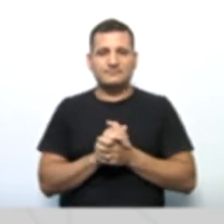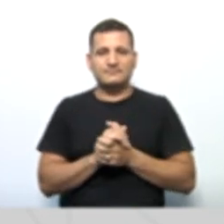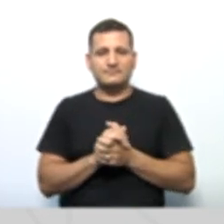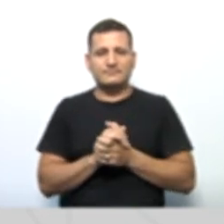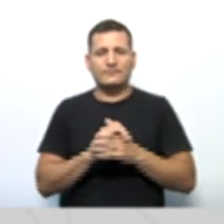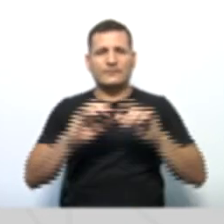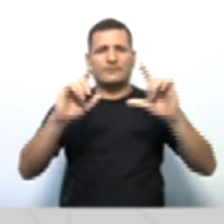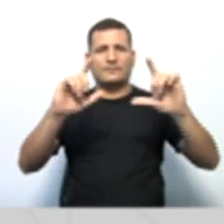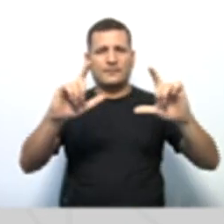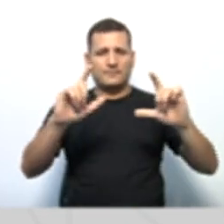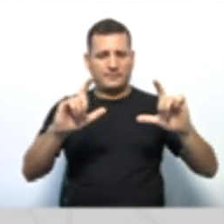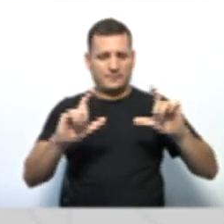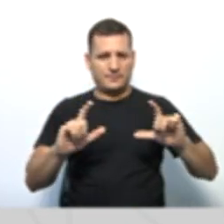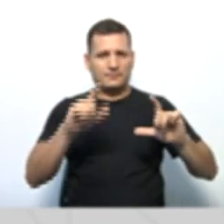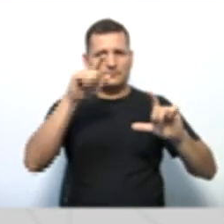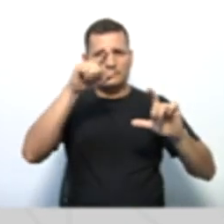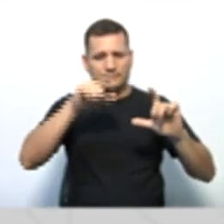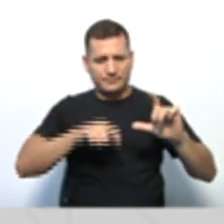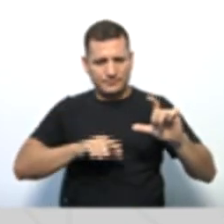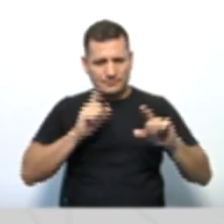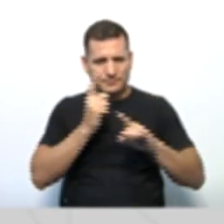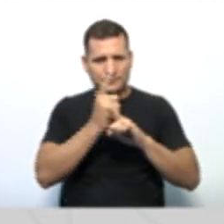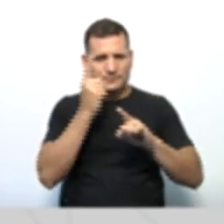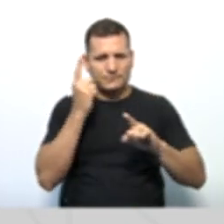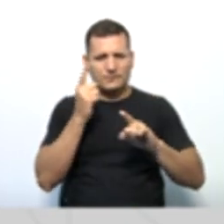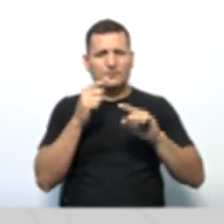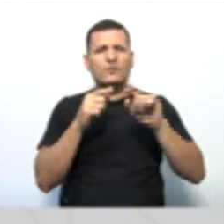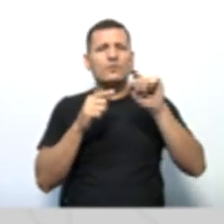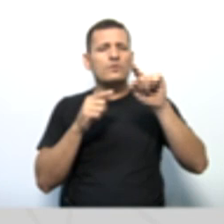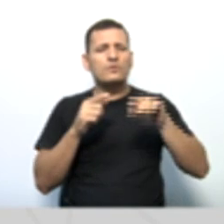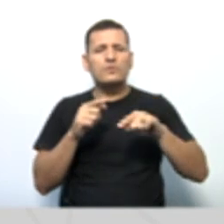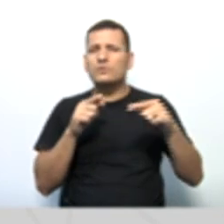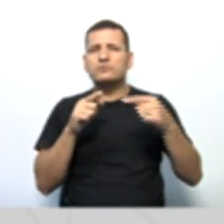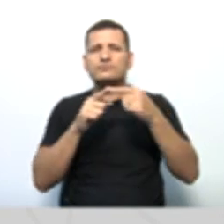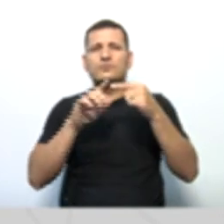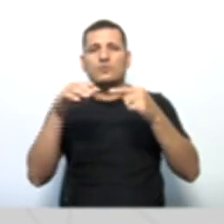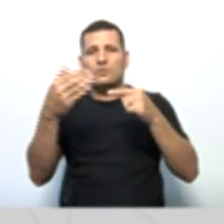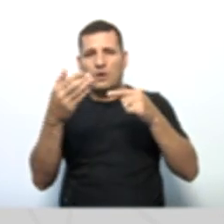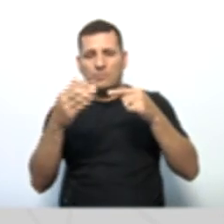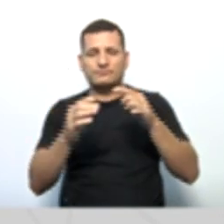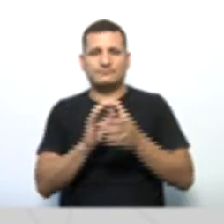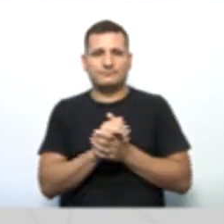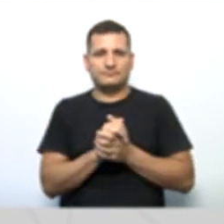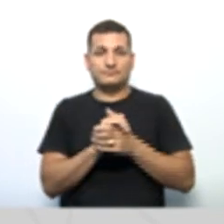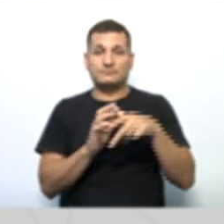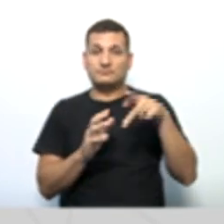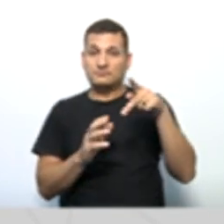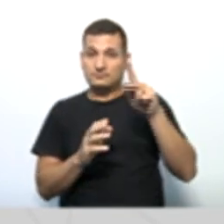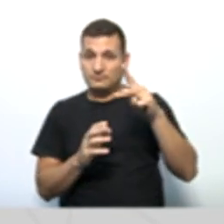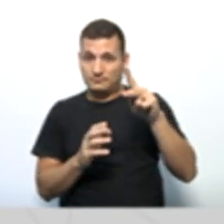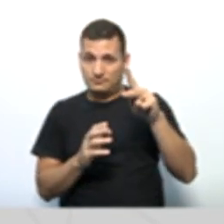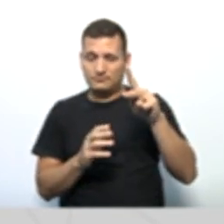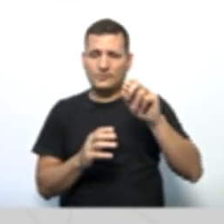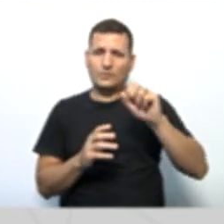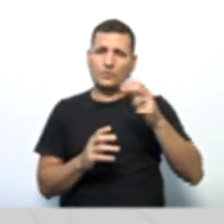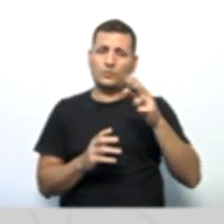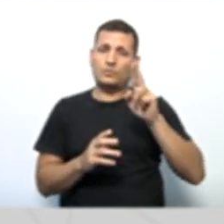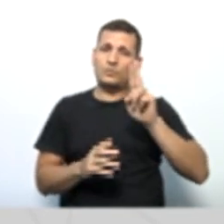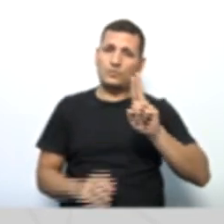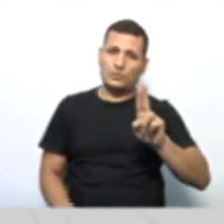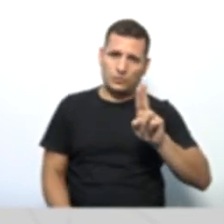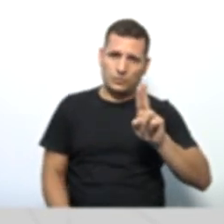identifique as sentenças abaixo e a qual dos pensamentos éticos elas correspondem, assinalando U para a